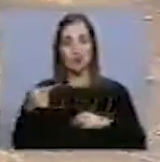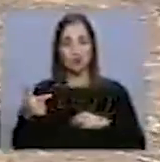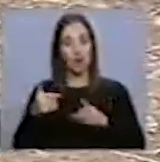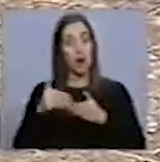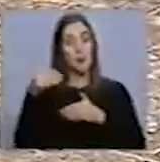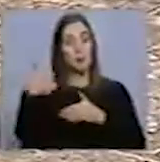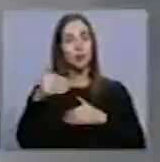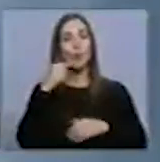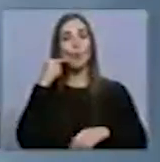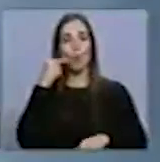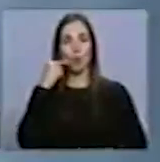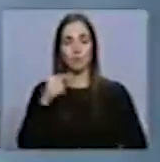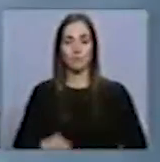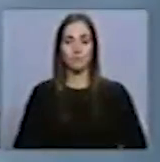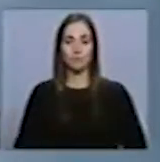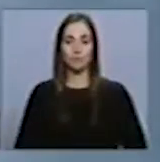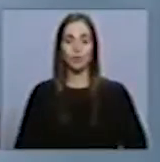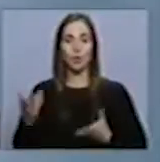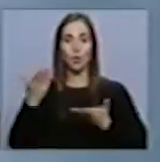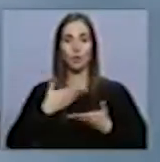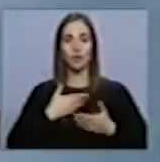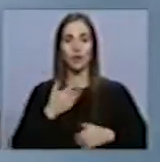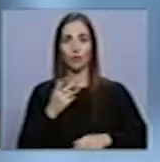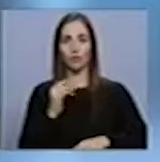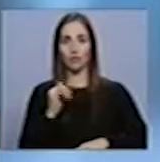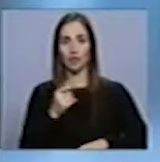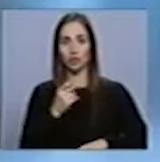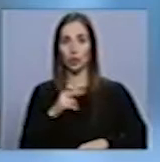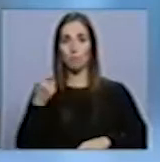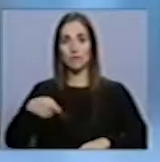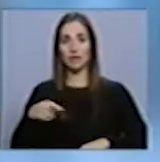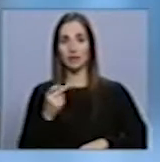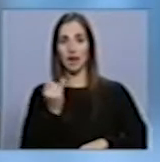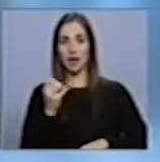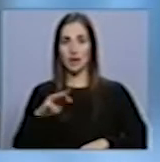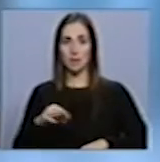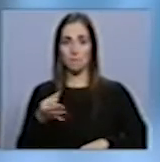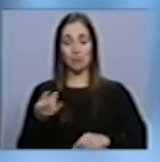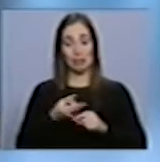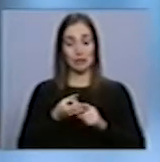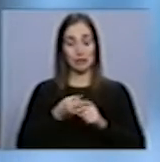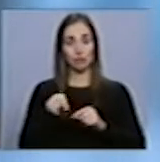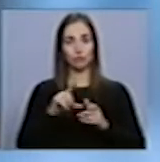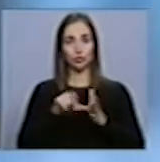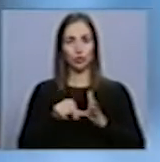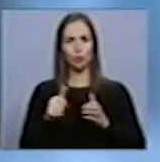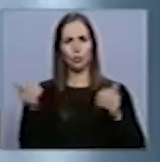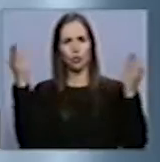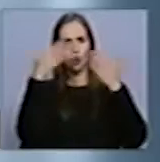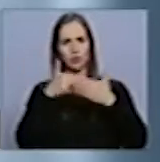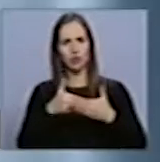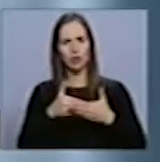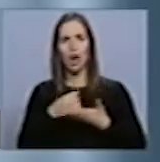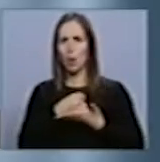desta quarta feira com victor costa presidente da aeep parte interessada neste projeto boa noite é suficiente este